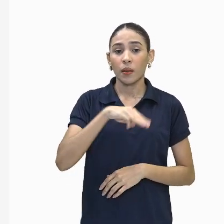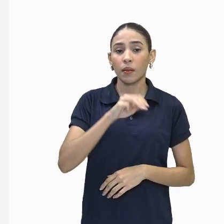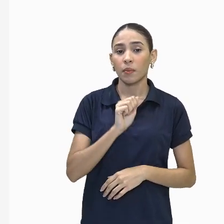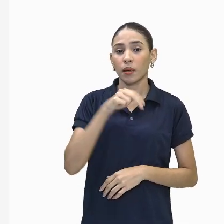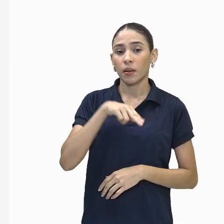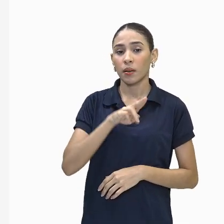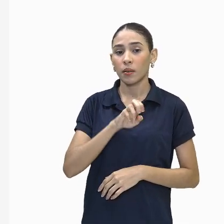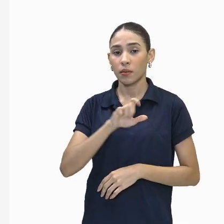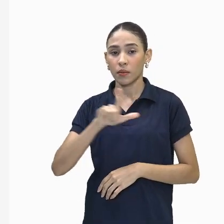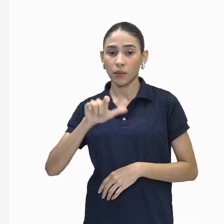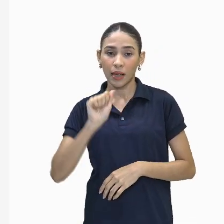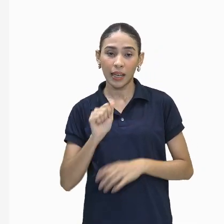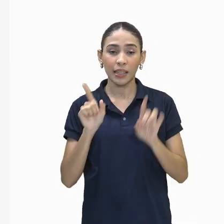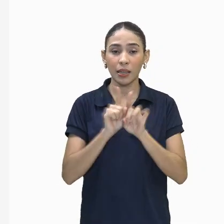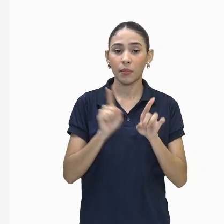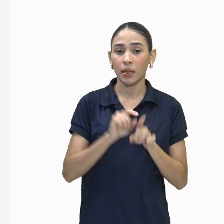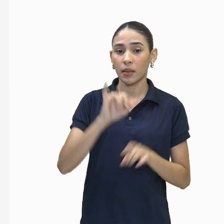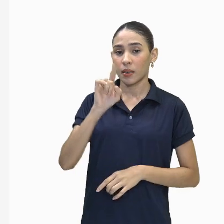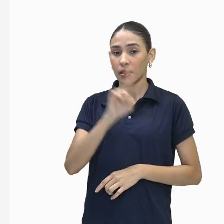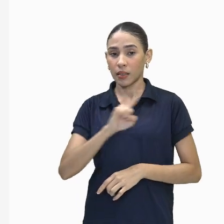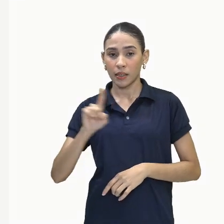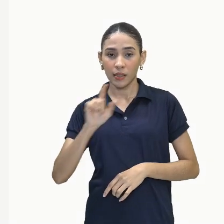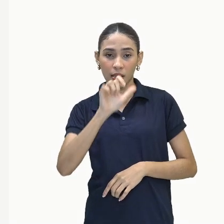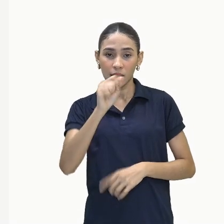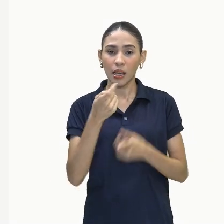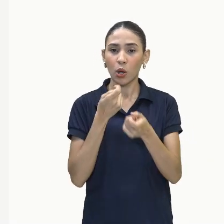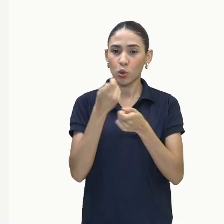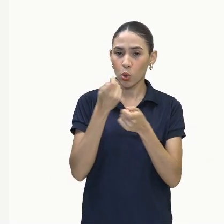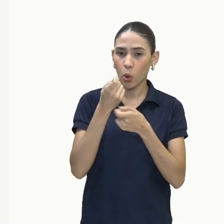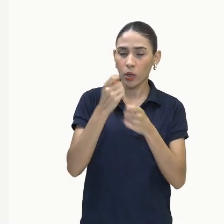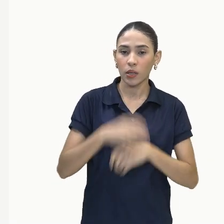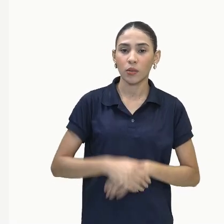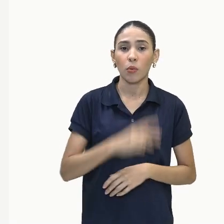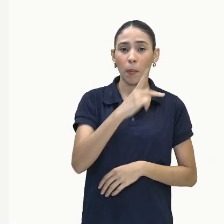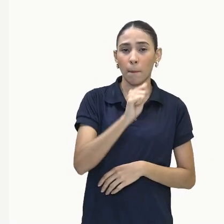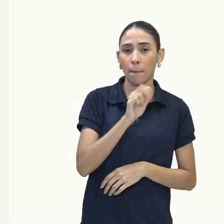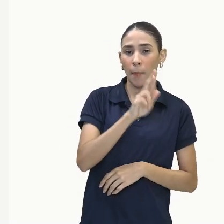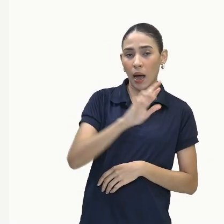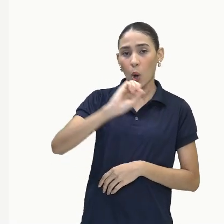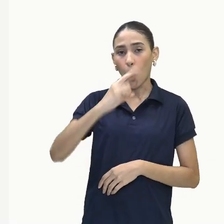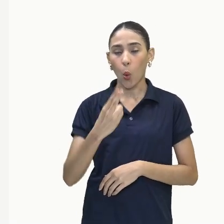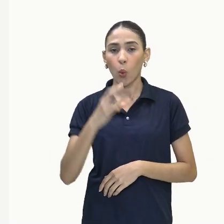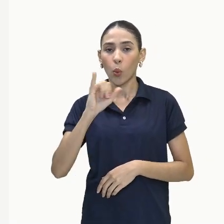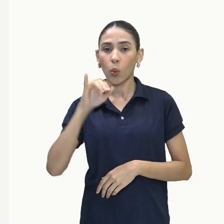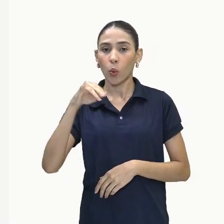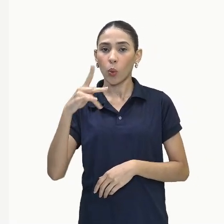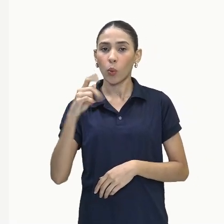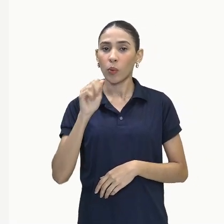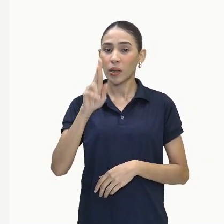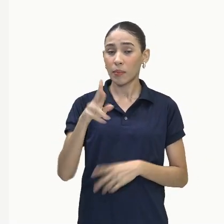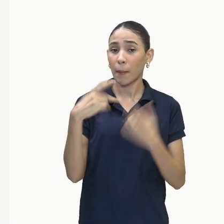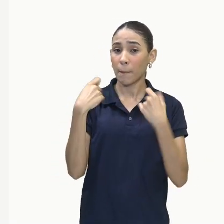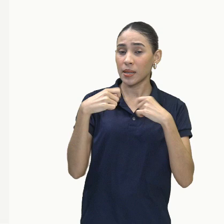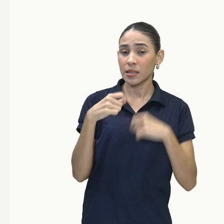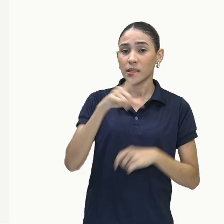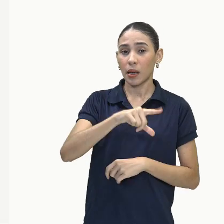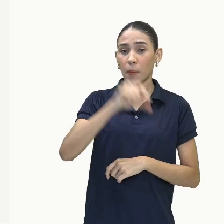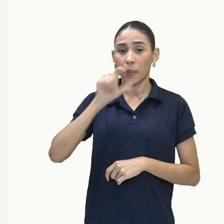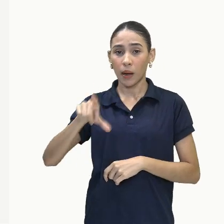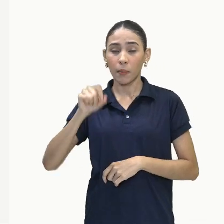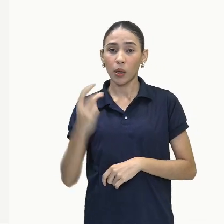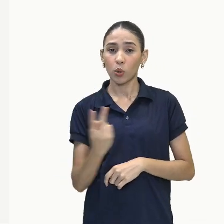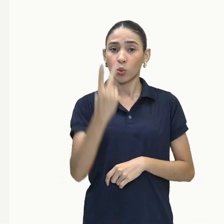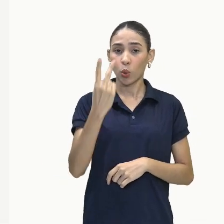Manuela e Isa estão jogando o jogo de par ou ímpar. Elas precisam escolher 2 números